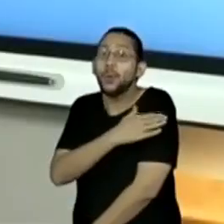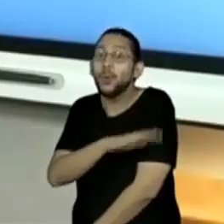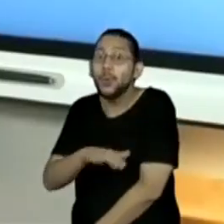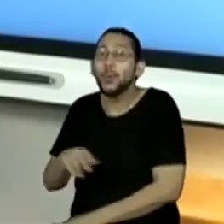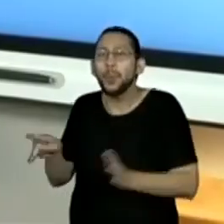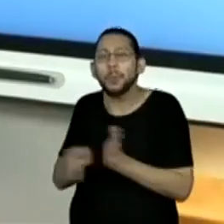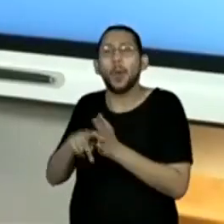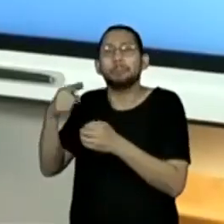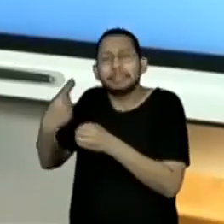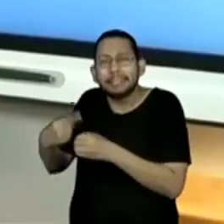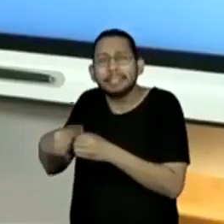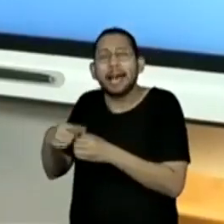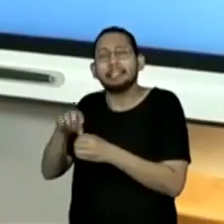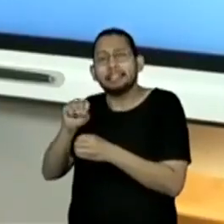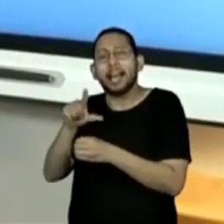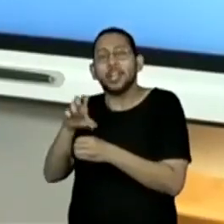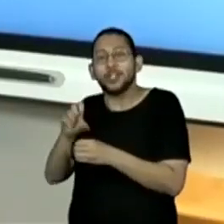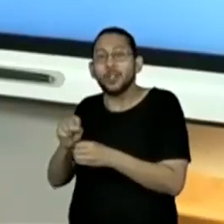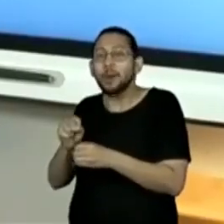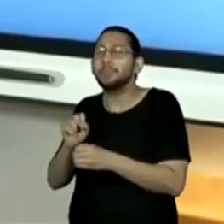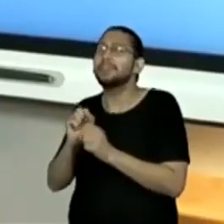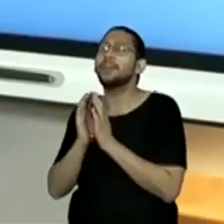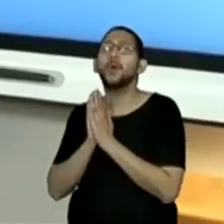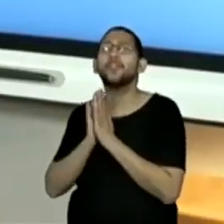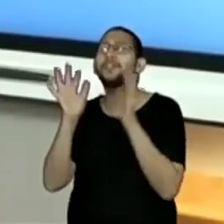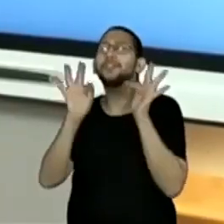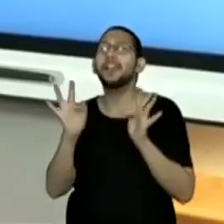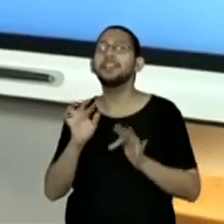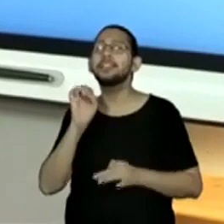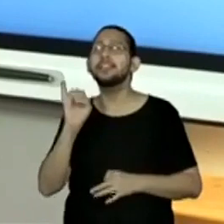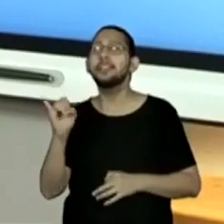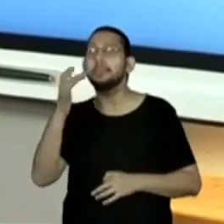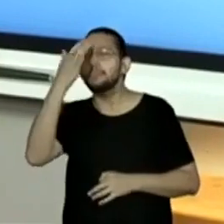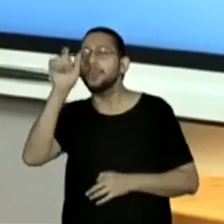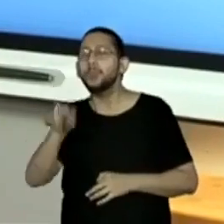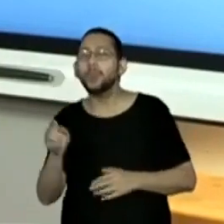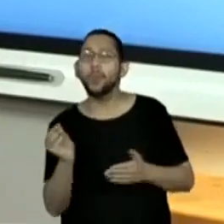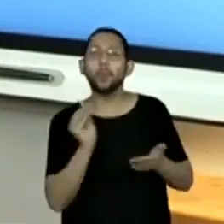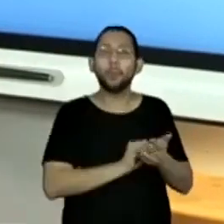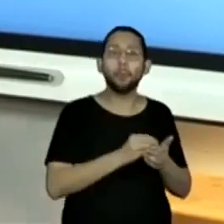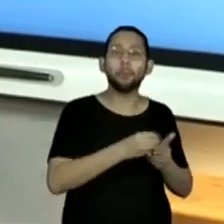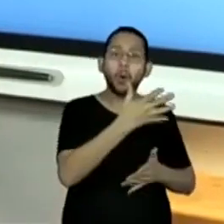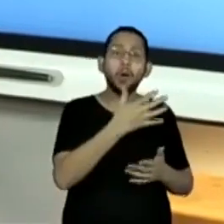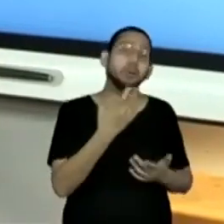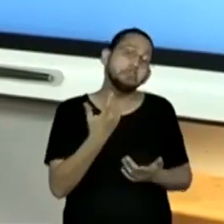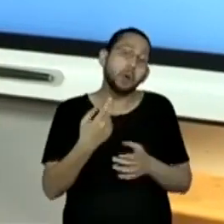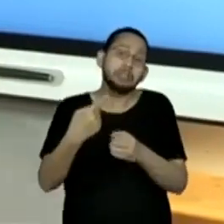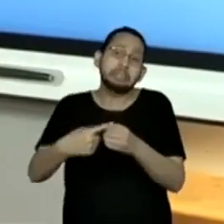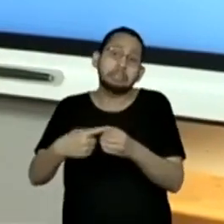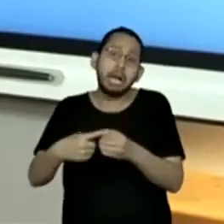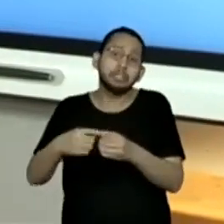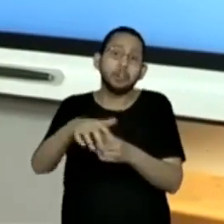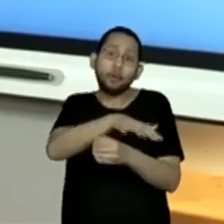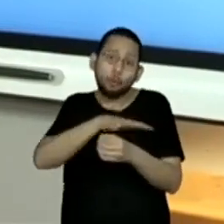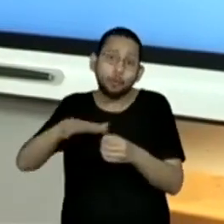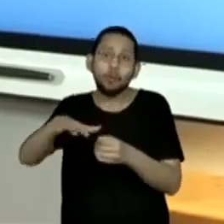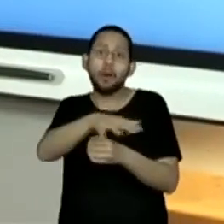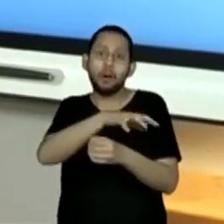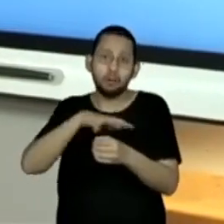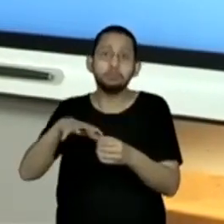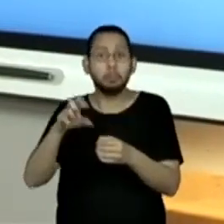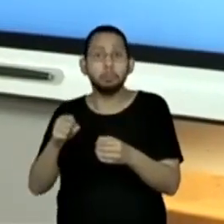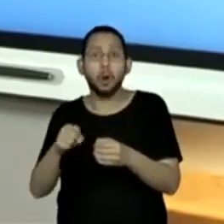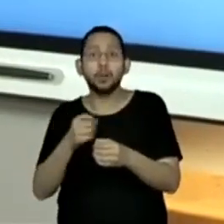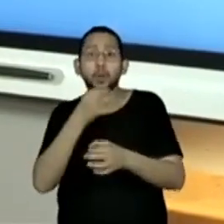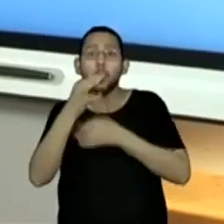e comentasse agora. Ah, como eu ia ficar feliz. Então, se tiver uma galera ou da região de Salesópolis assistindo e sabe muito